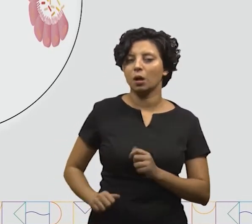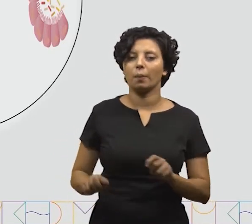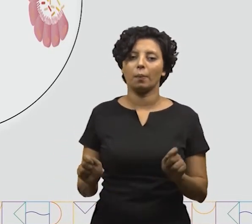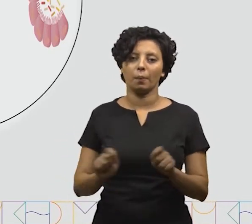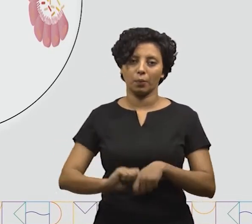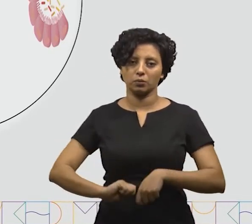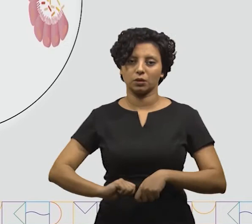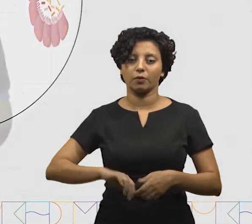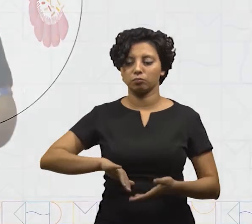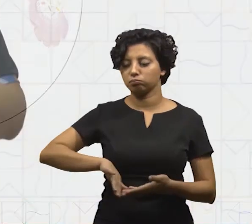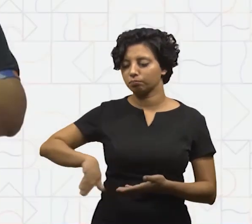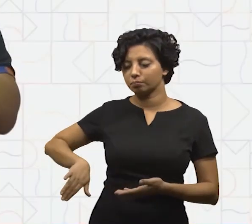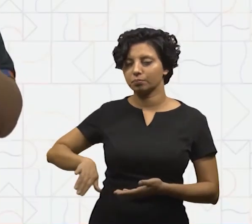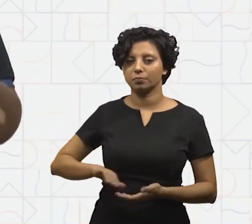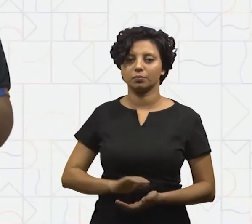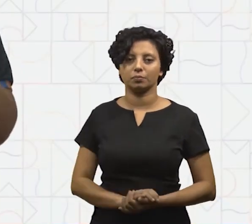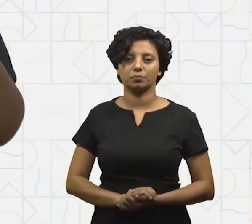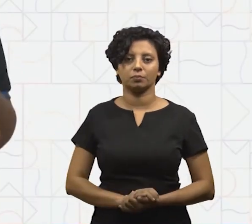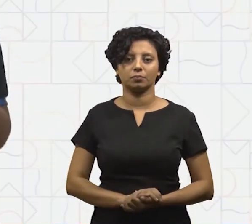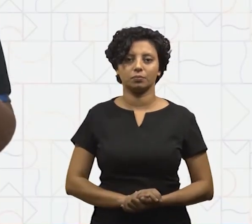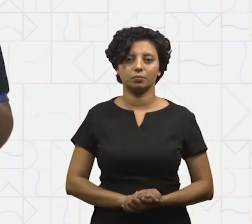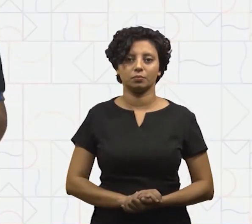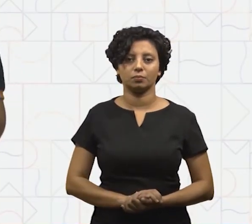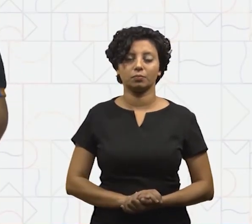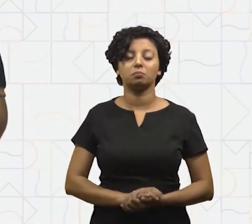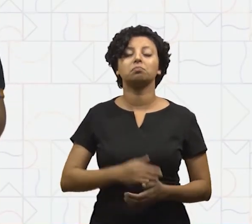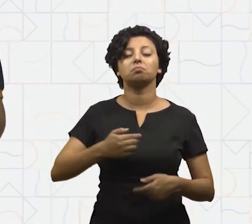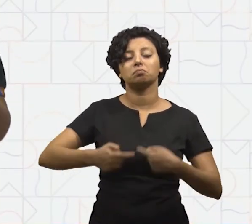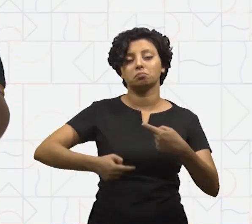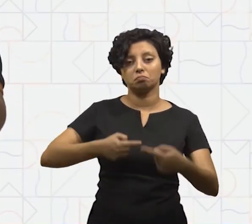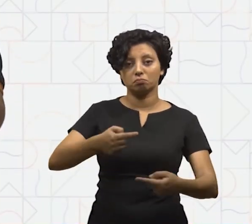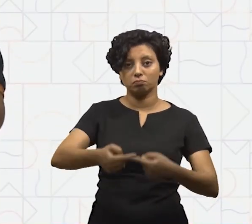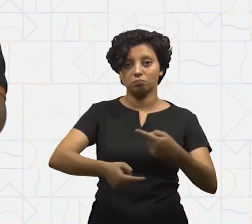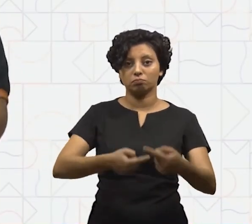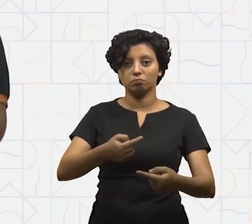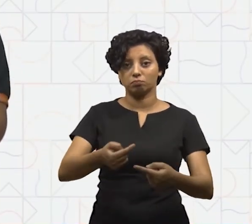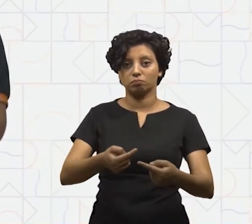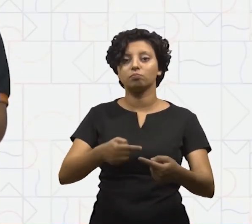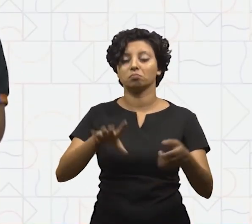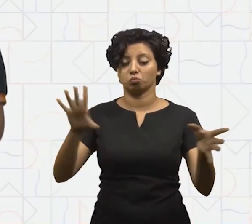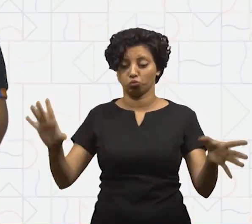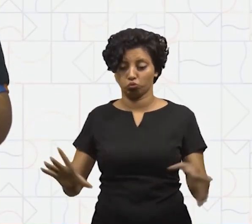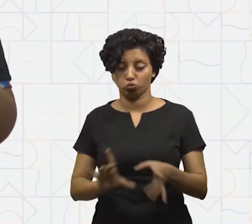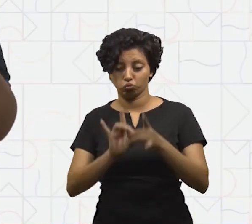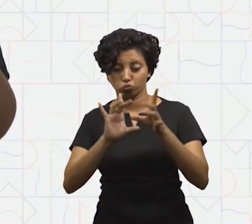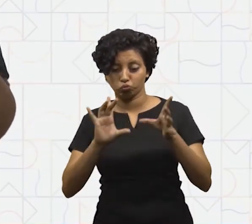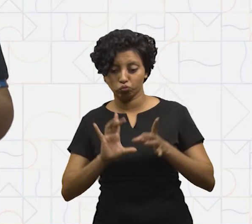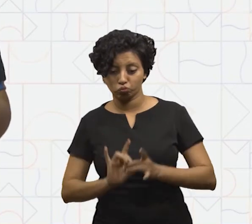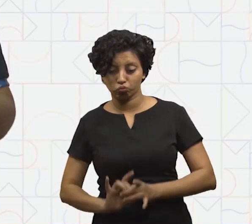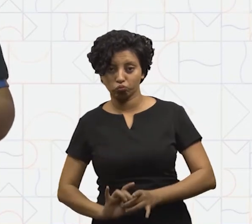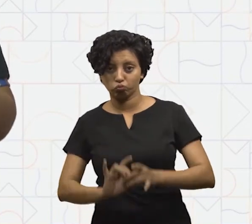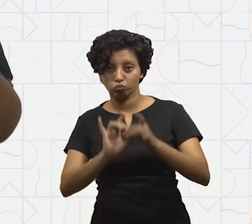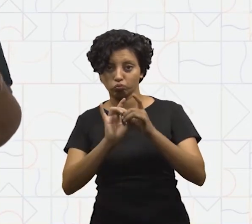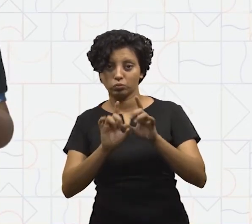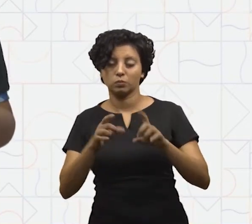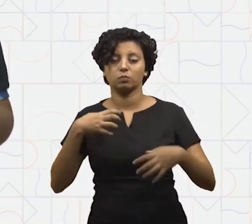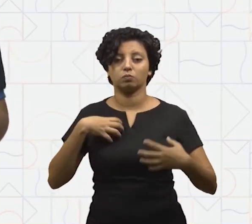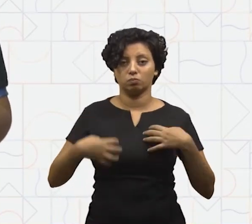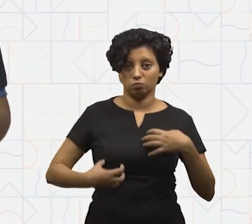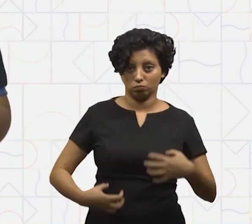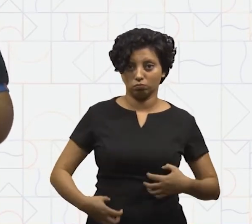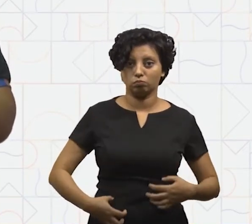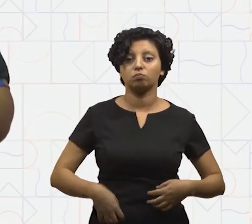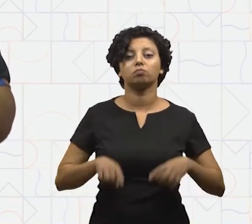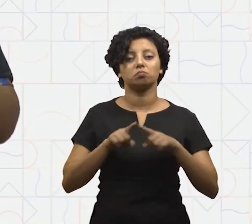grosso, como já foi falado. E todo esse processo ocorre de maneira integrada. Os órgãos e sistemas